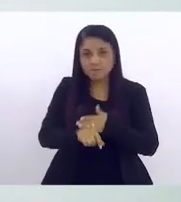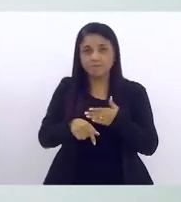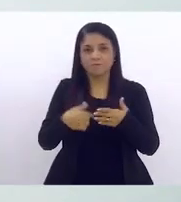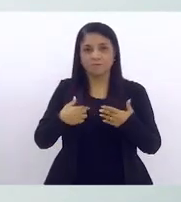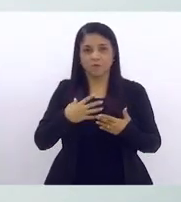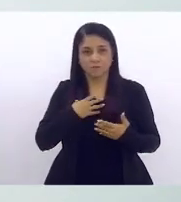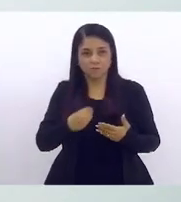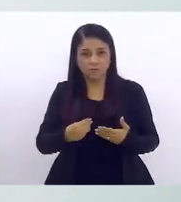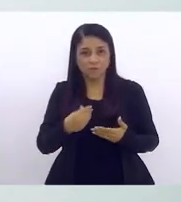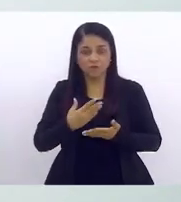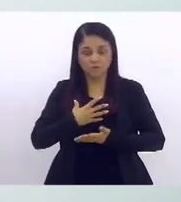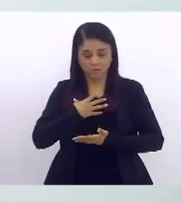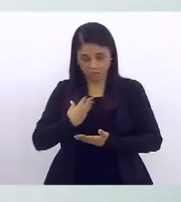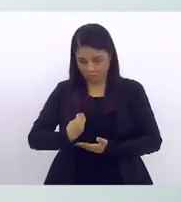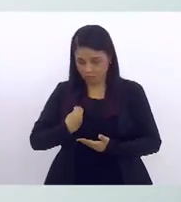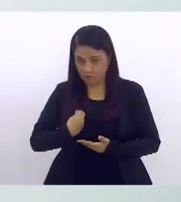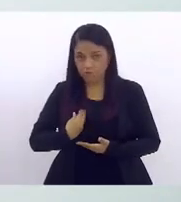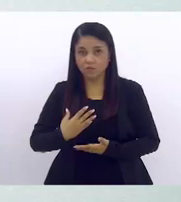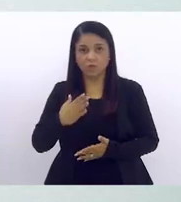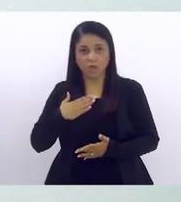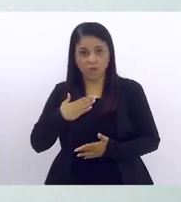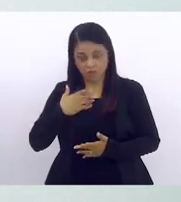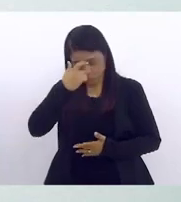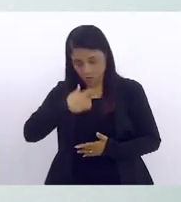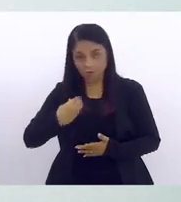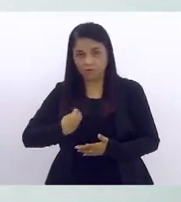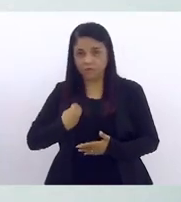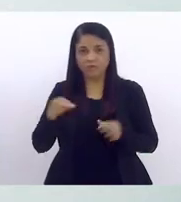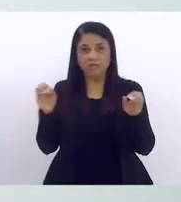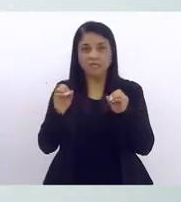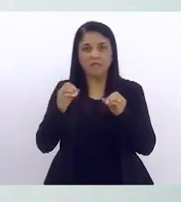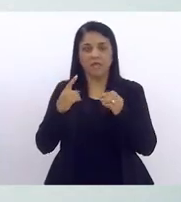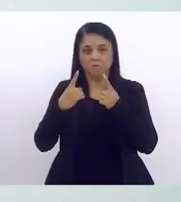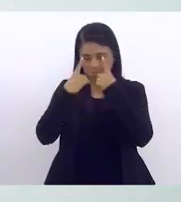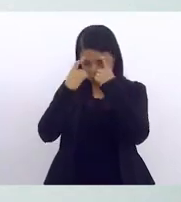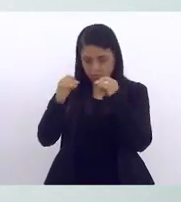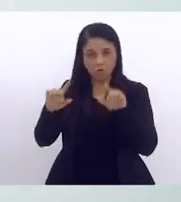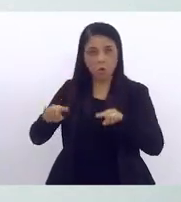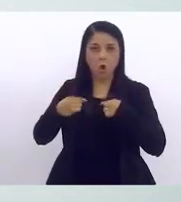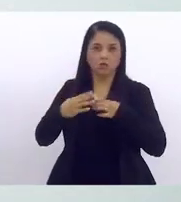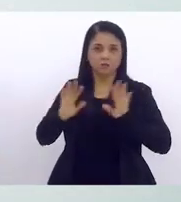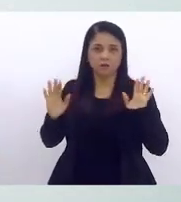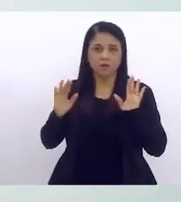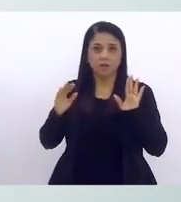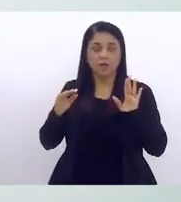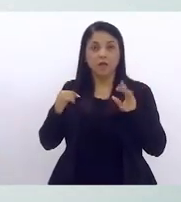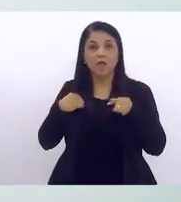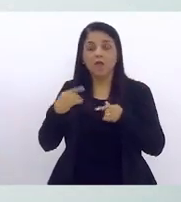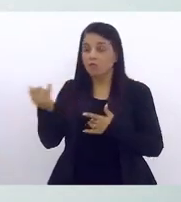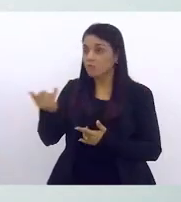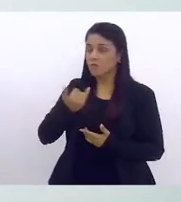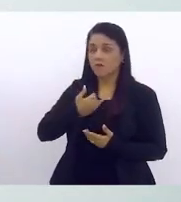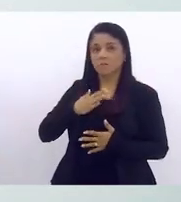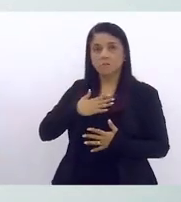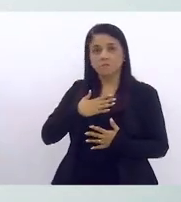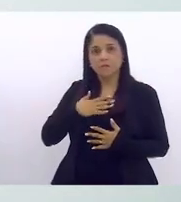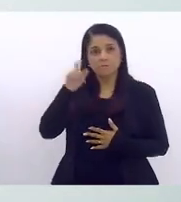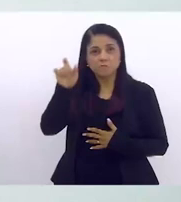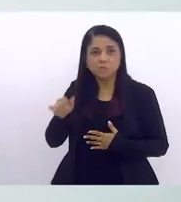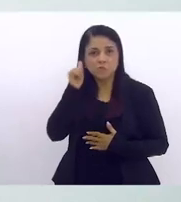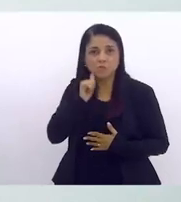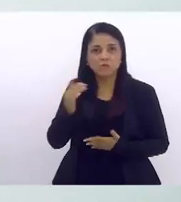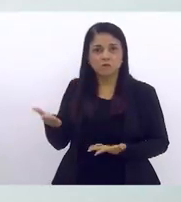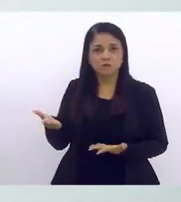saindo viva, meu filho está saindo vivo e ninguém me agrediu. Esses eram os elogios. Caramba. Que eu recebia naquela maternidade. E